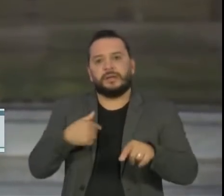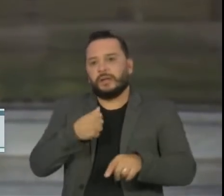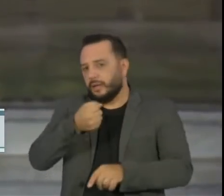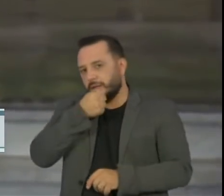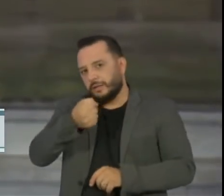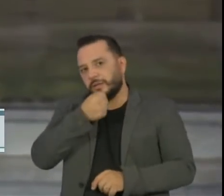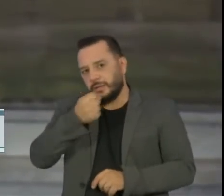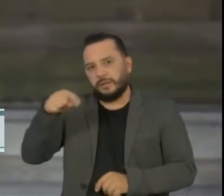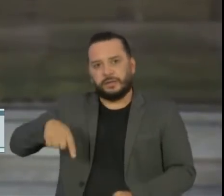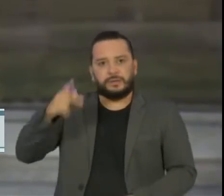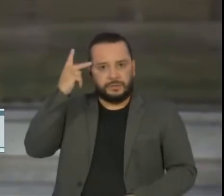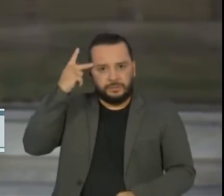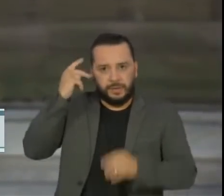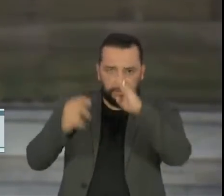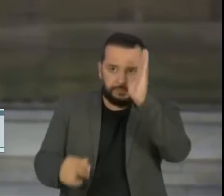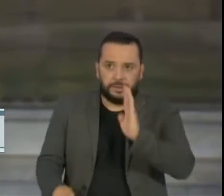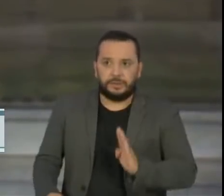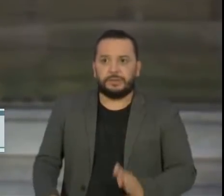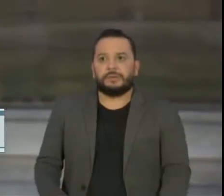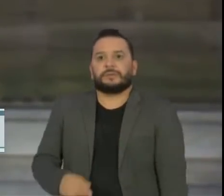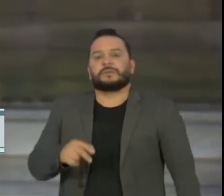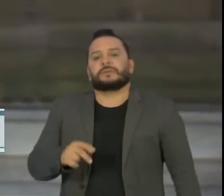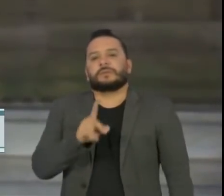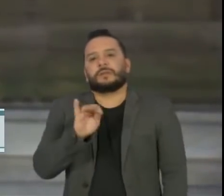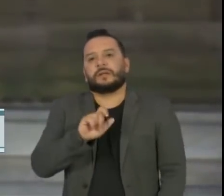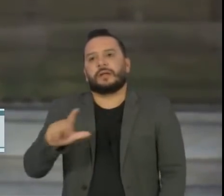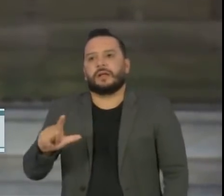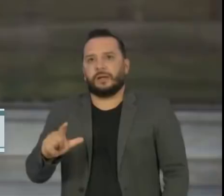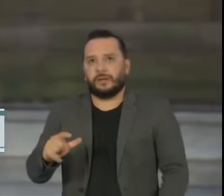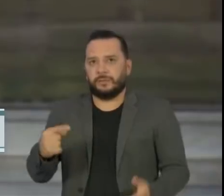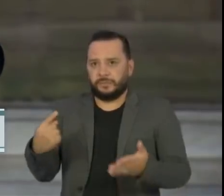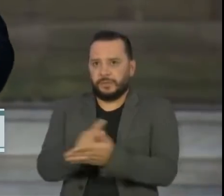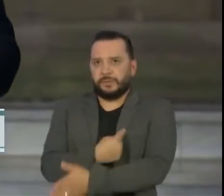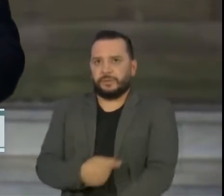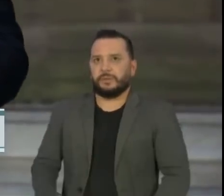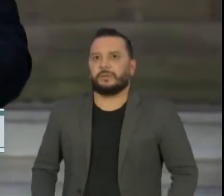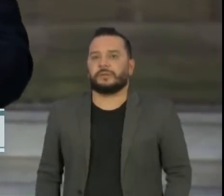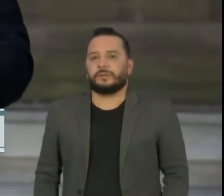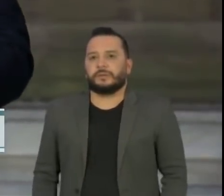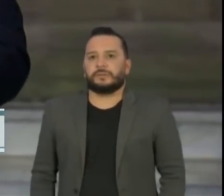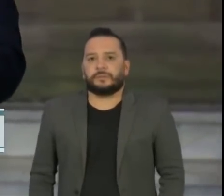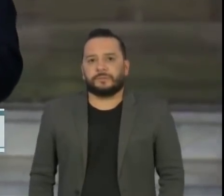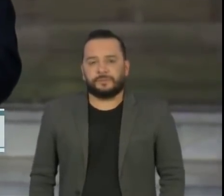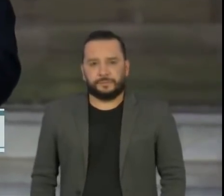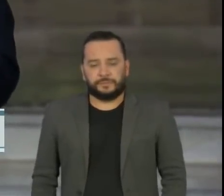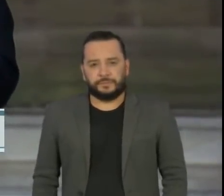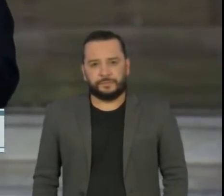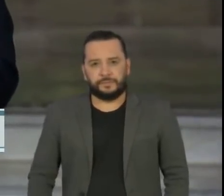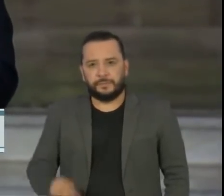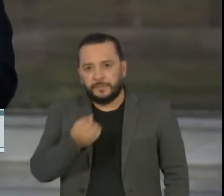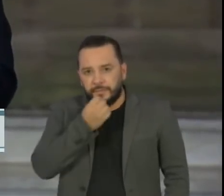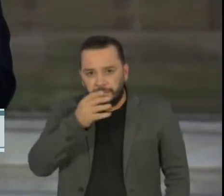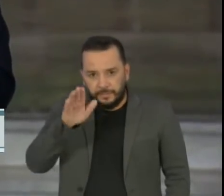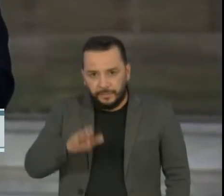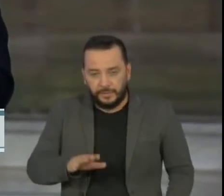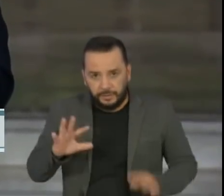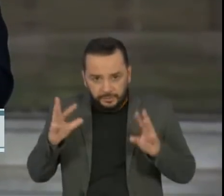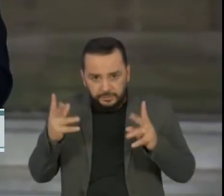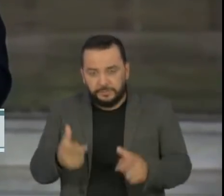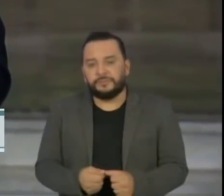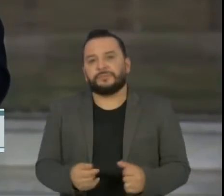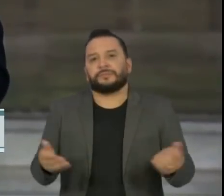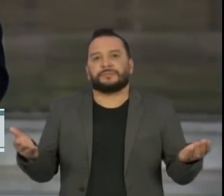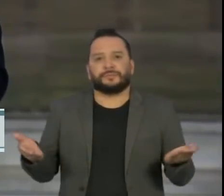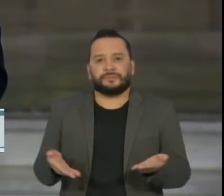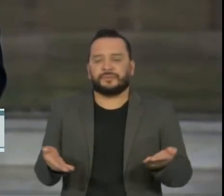e do Brasil. Daniel Lian, boa tarde. Sua pergunta, por favor. Boa tarde a todos. Hoje